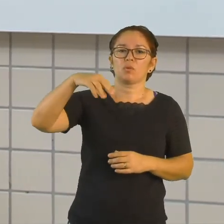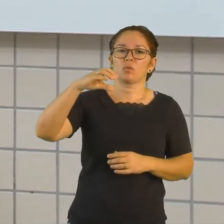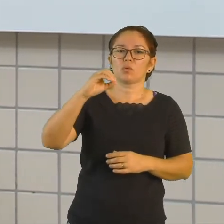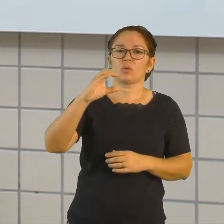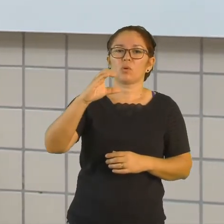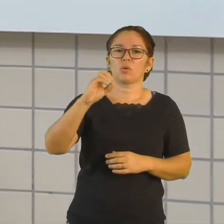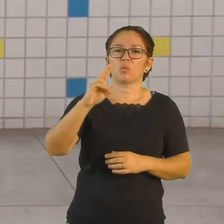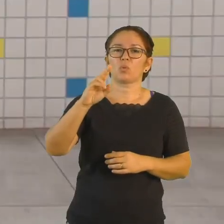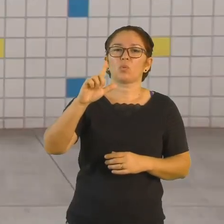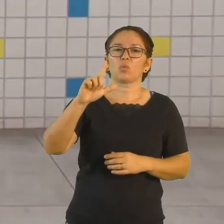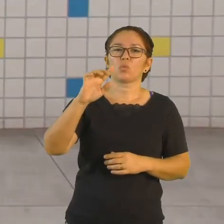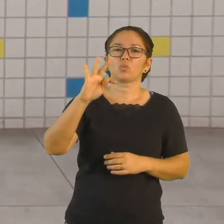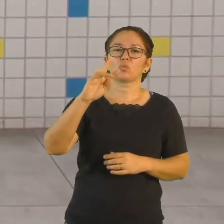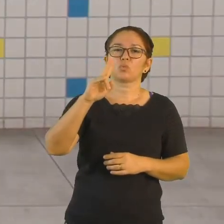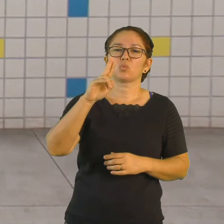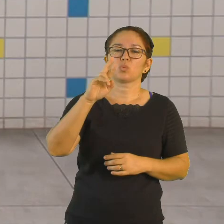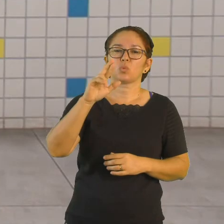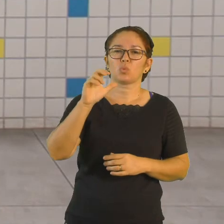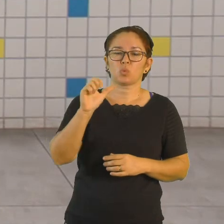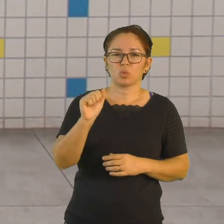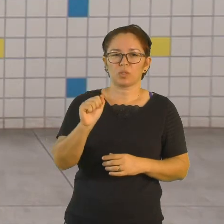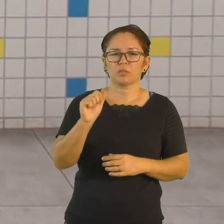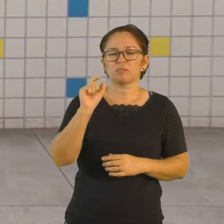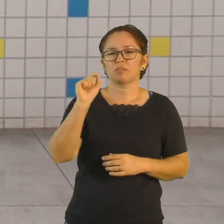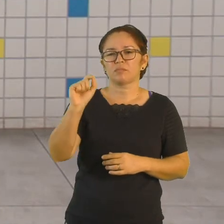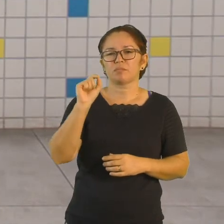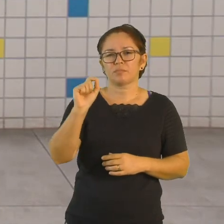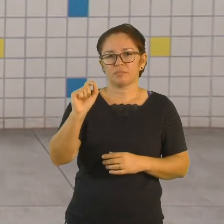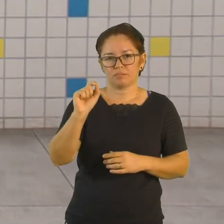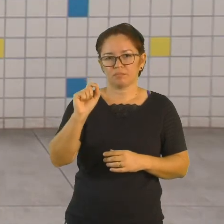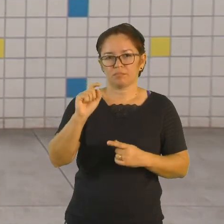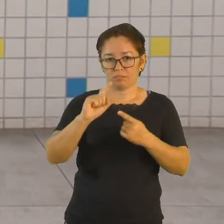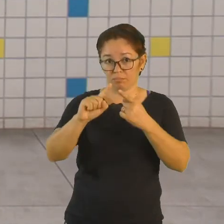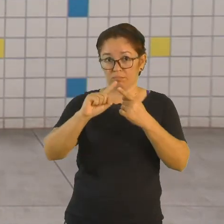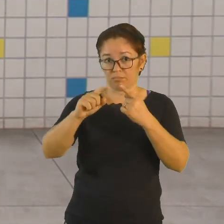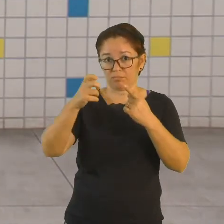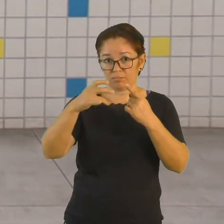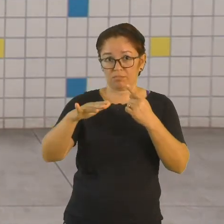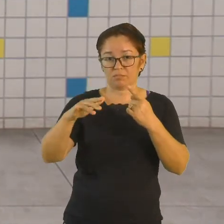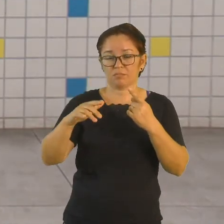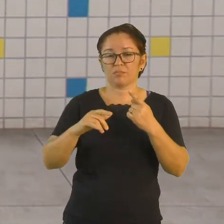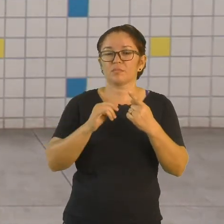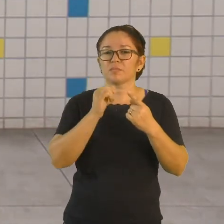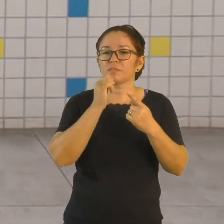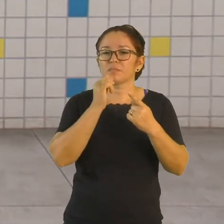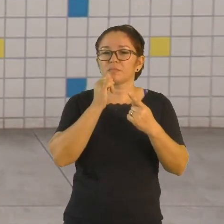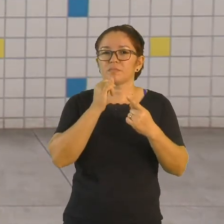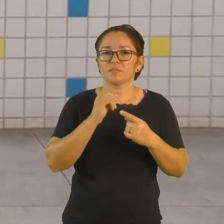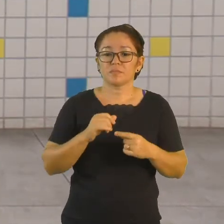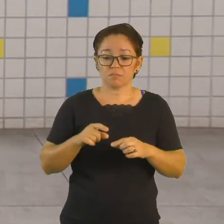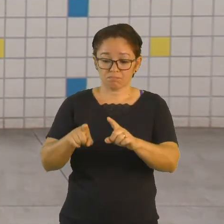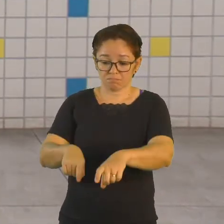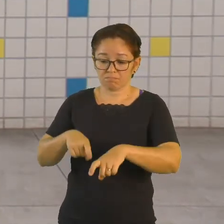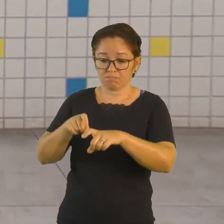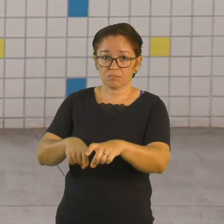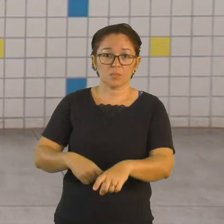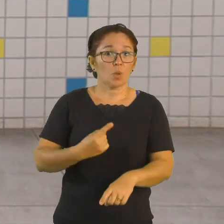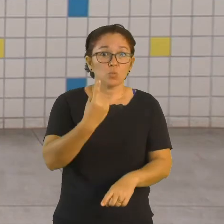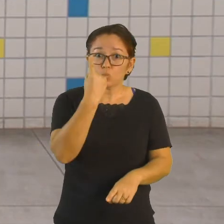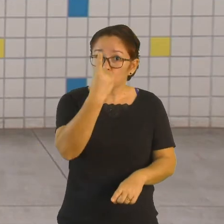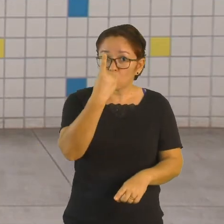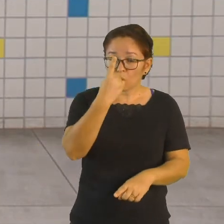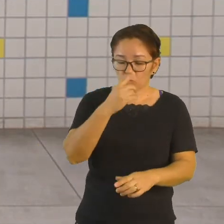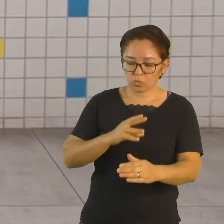e agrotóxicos? Monocultura. Monocultura, ela se refere ao plantio de uma única cultura,